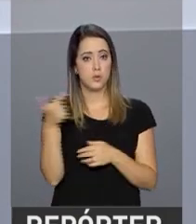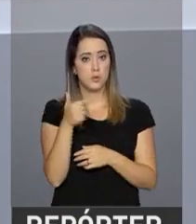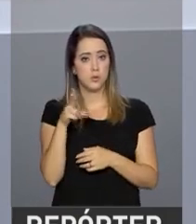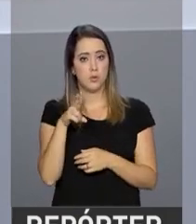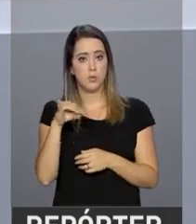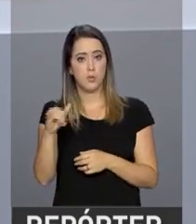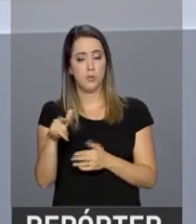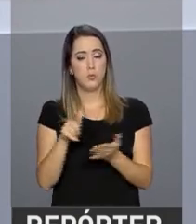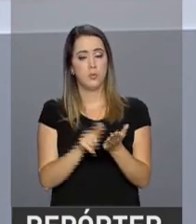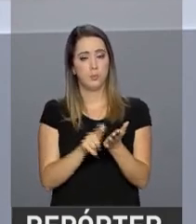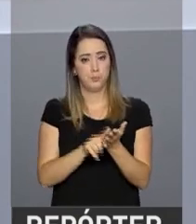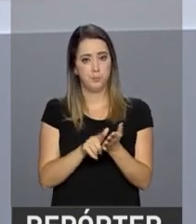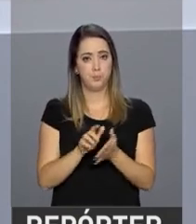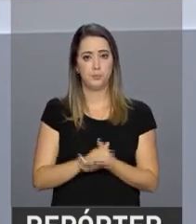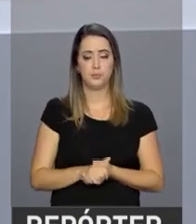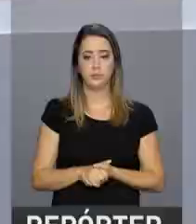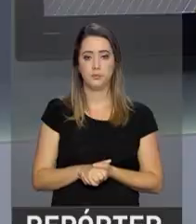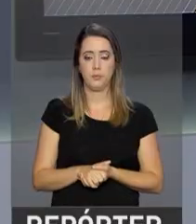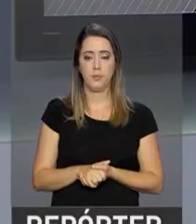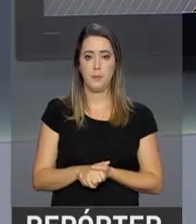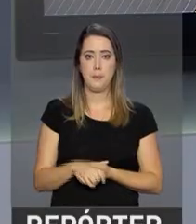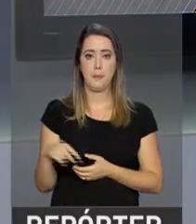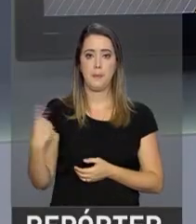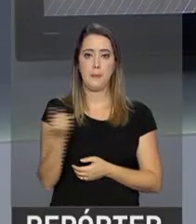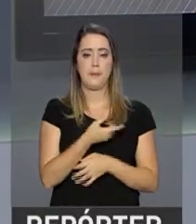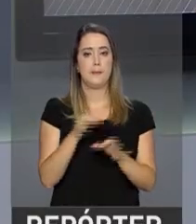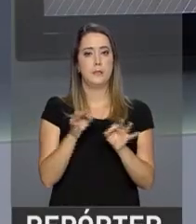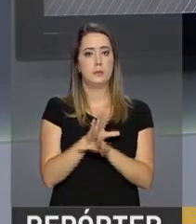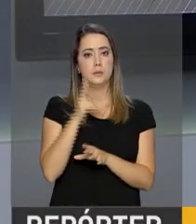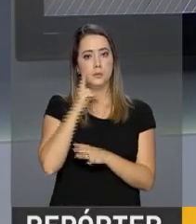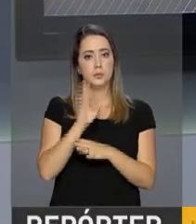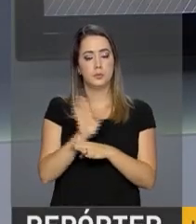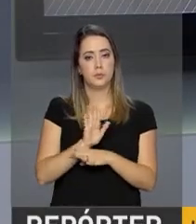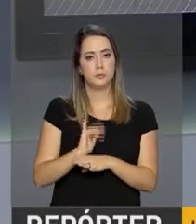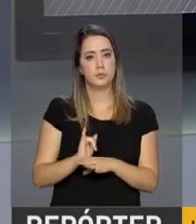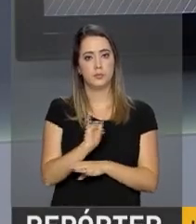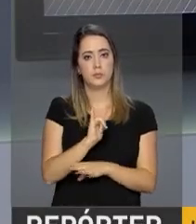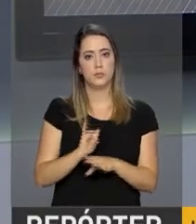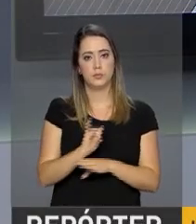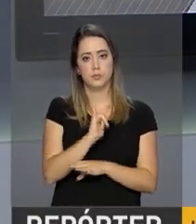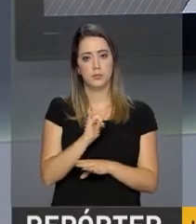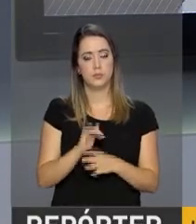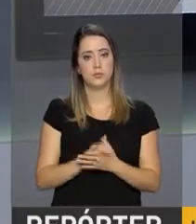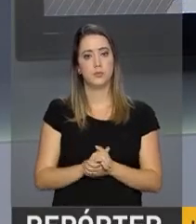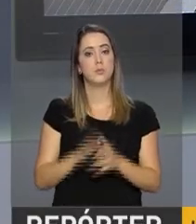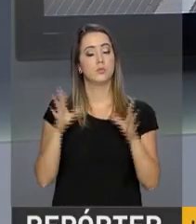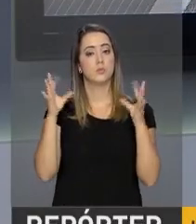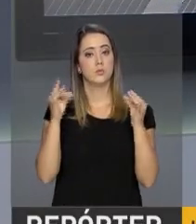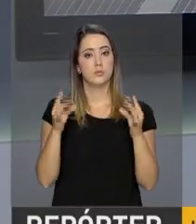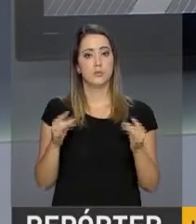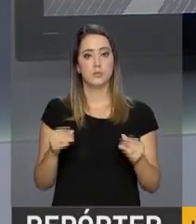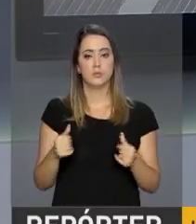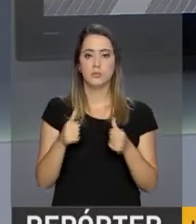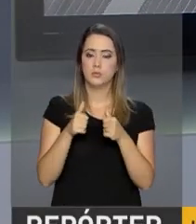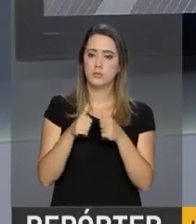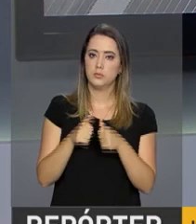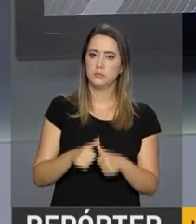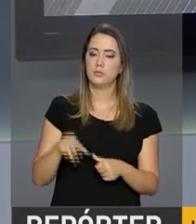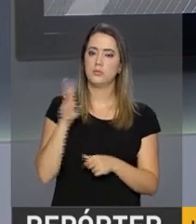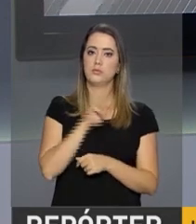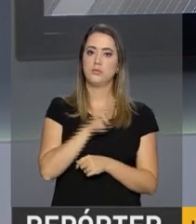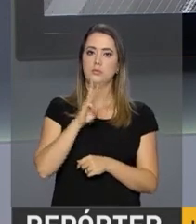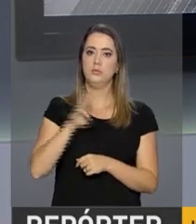via do documento de papel nós ficamos por aqui você pode rever as reportagens no youtube e toda nossa programação